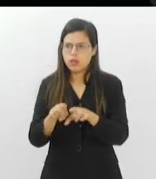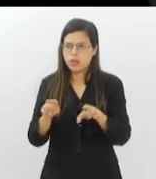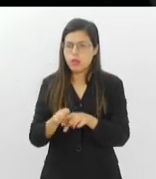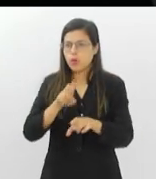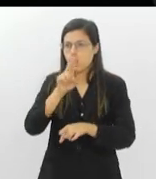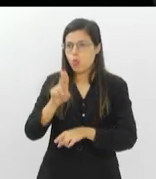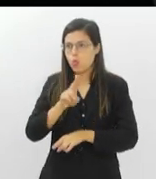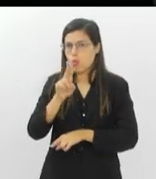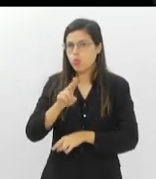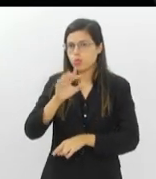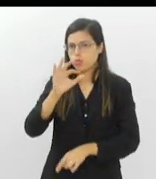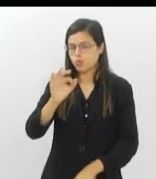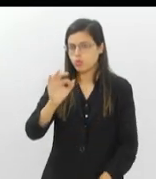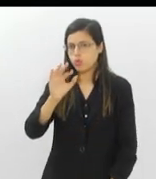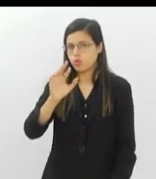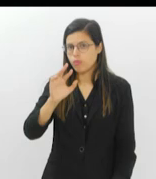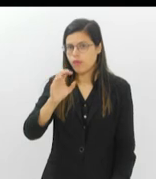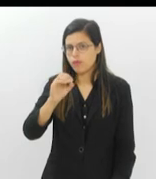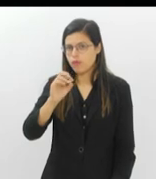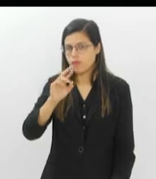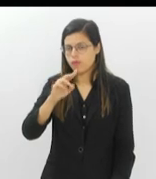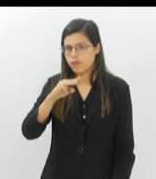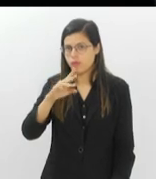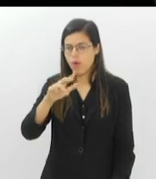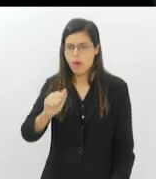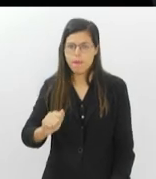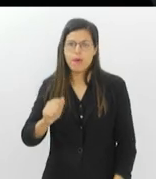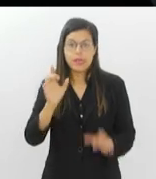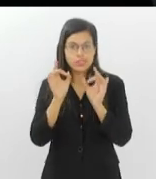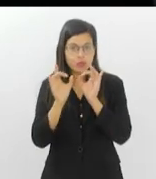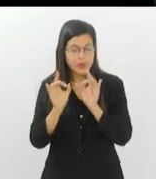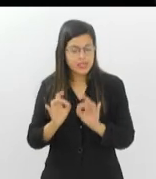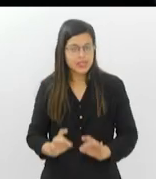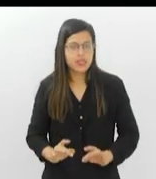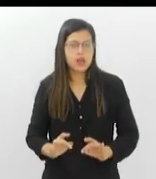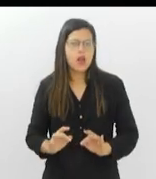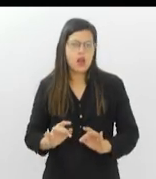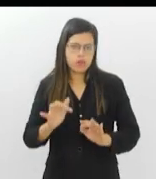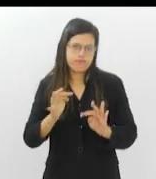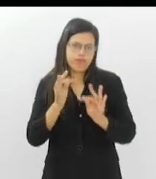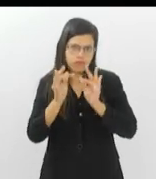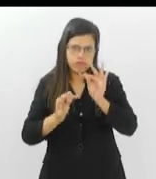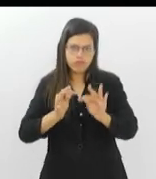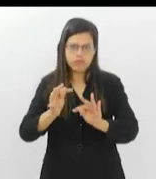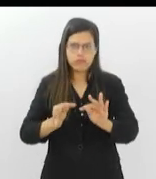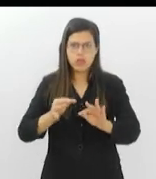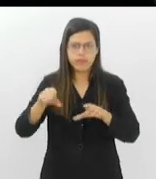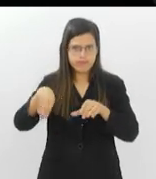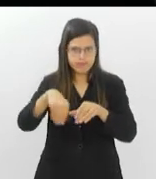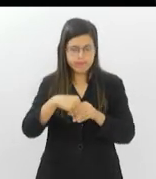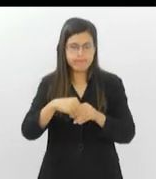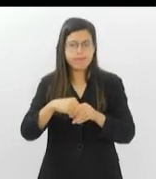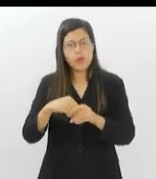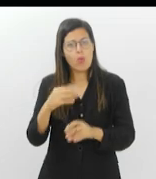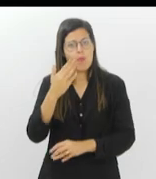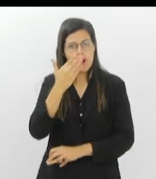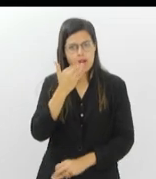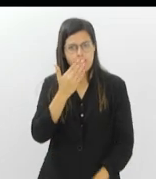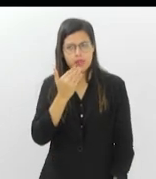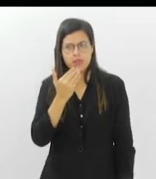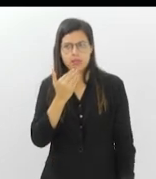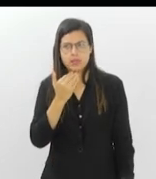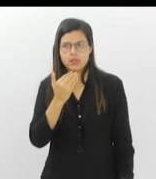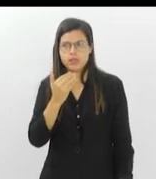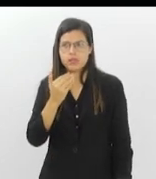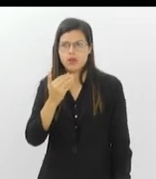fórmula isenta de fenilalanina, então é uma fórmula especial, a gente faz parte desse tratamento. Então, acaba que é uma alimentação não